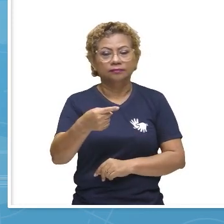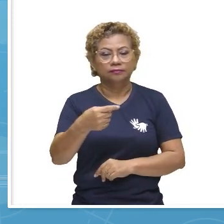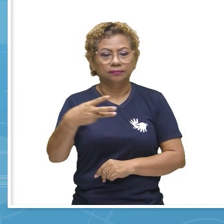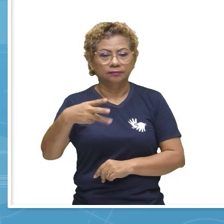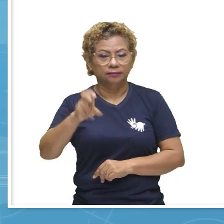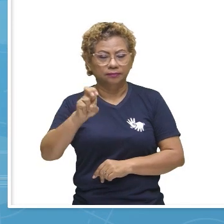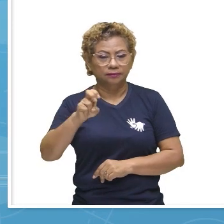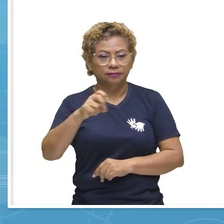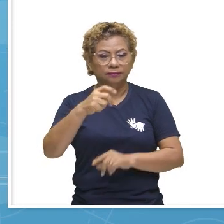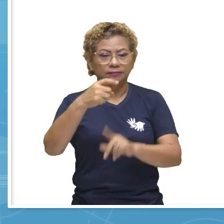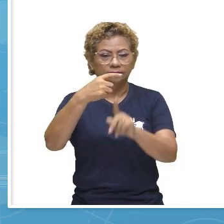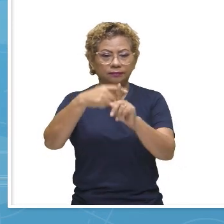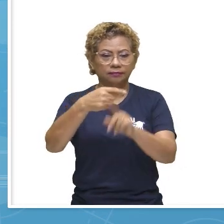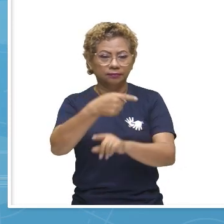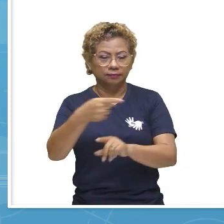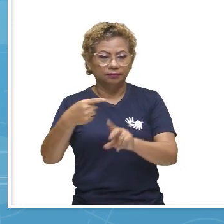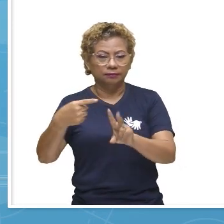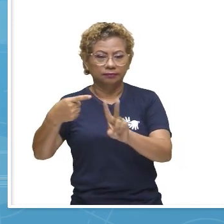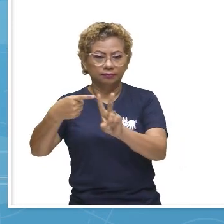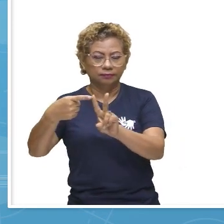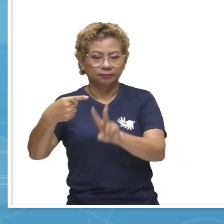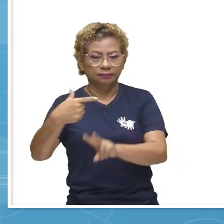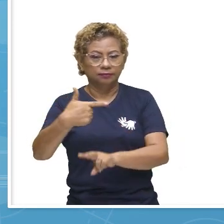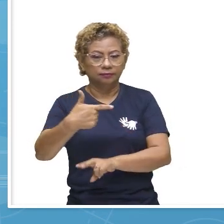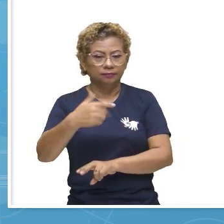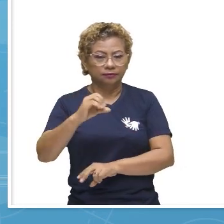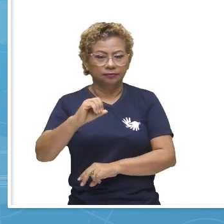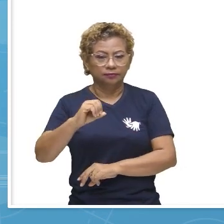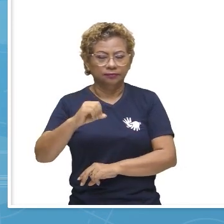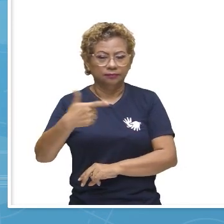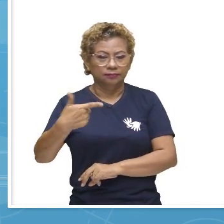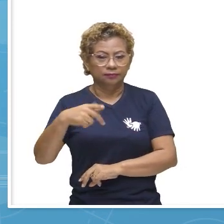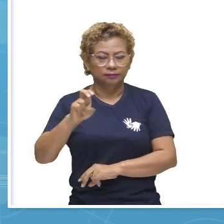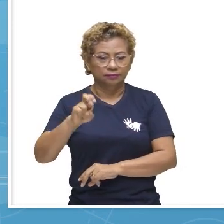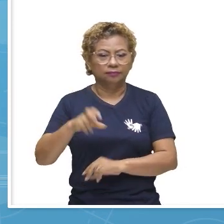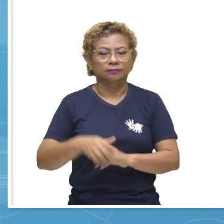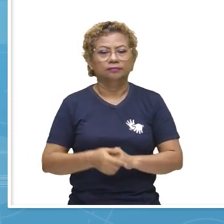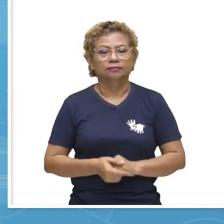ou menos a raiz quadrada de 2025, que é o delta,